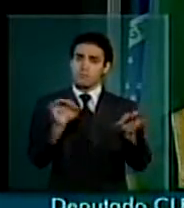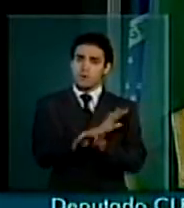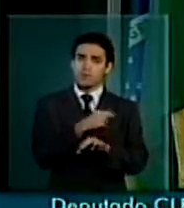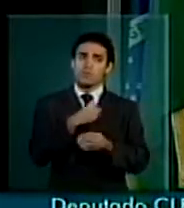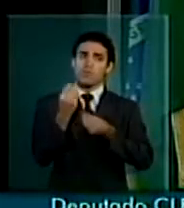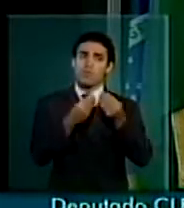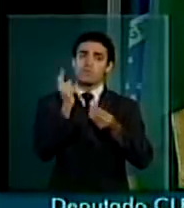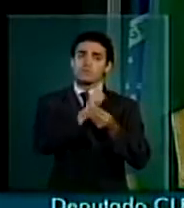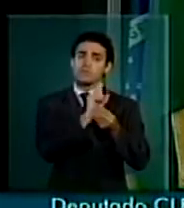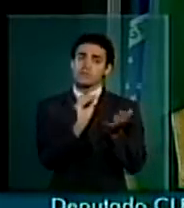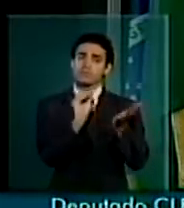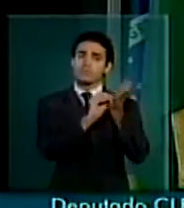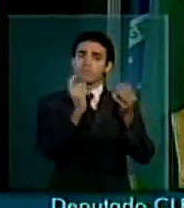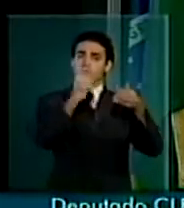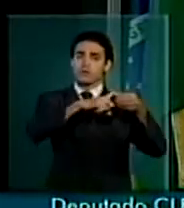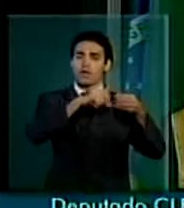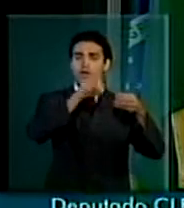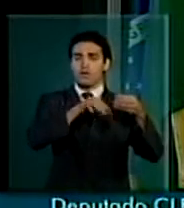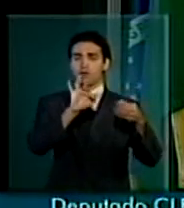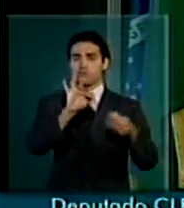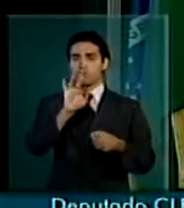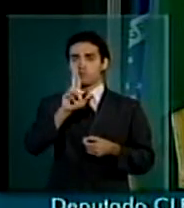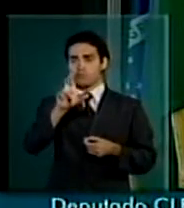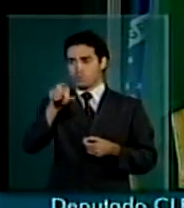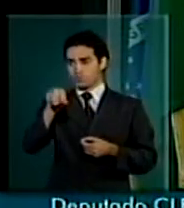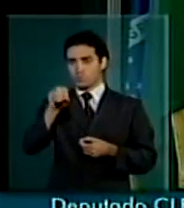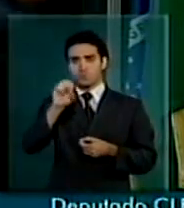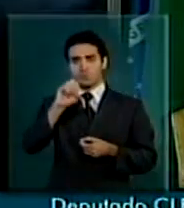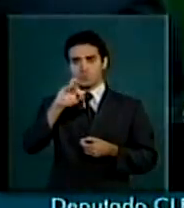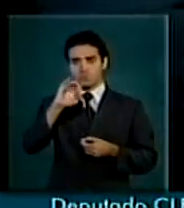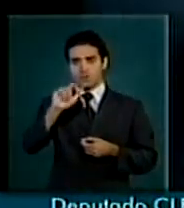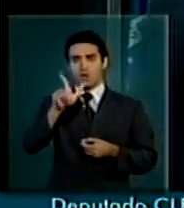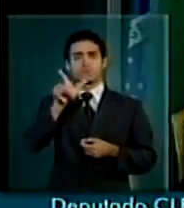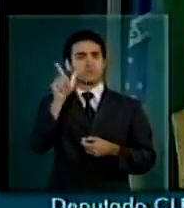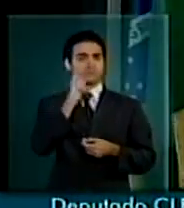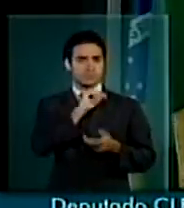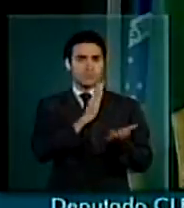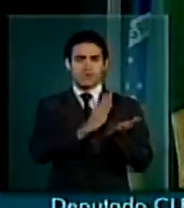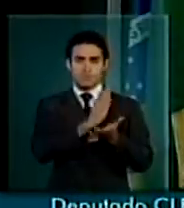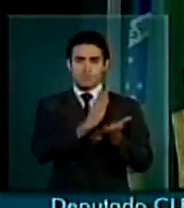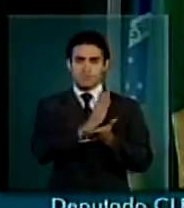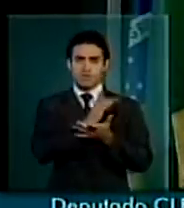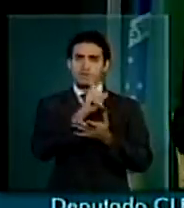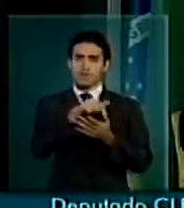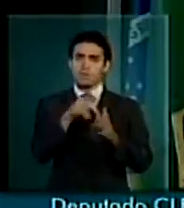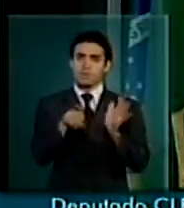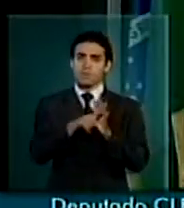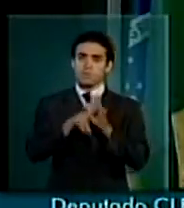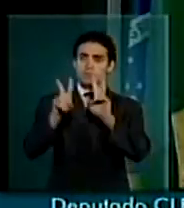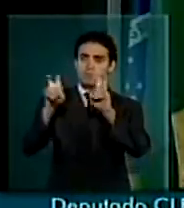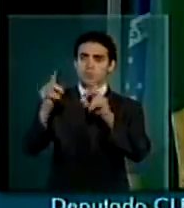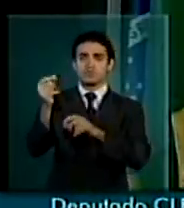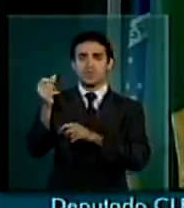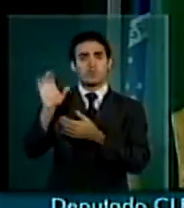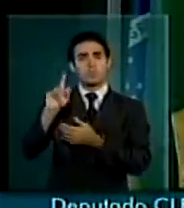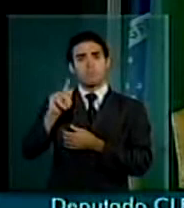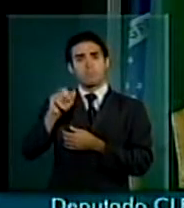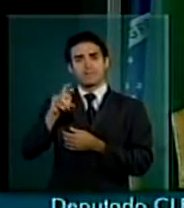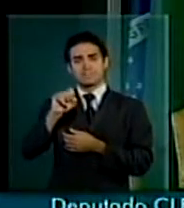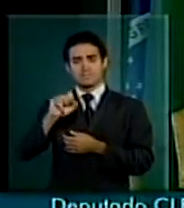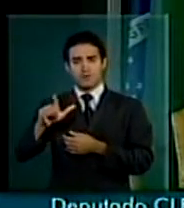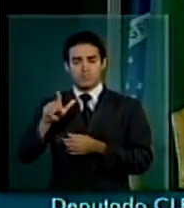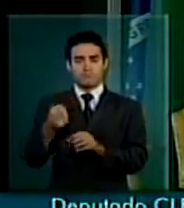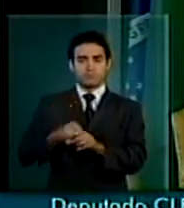recuperá-lo, que é essa possibilidade do Fundo Social, que foi aprovado, que diz respeito ao pré-sal. Enfim, aos recursos